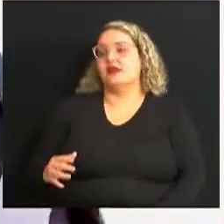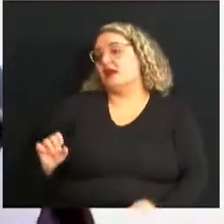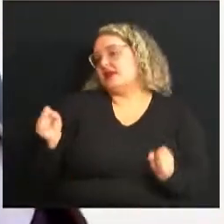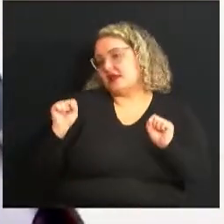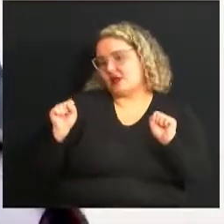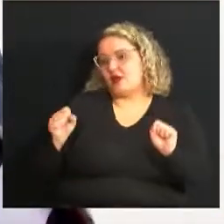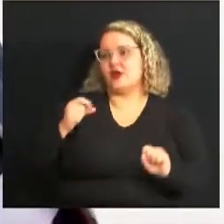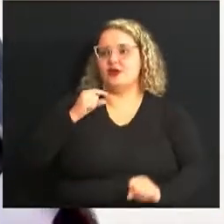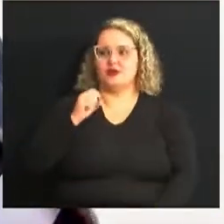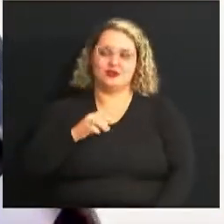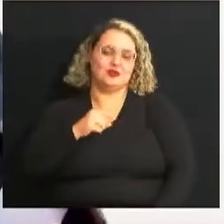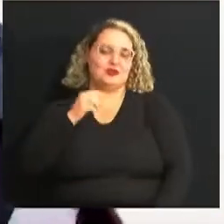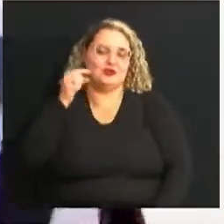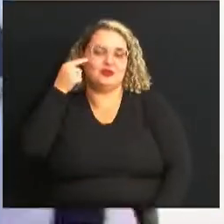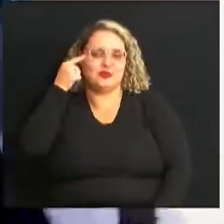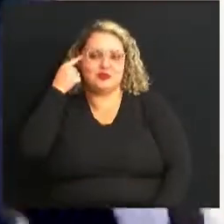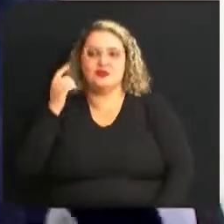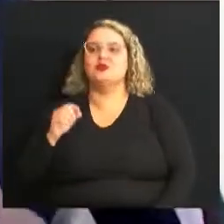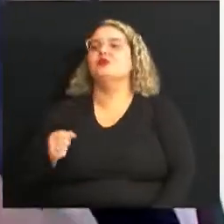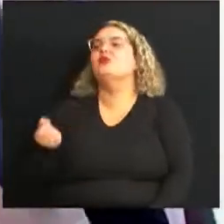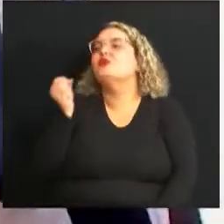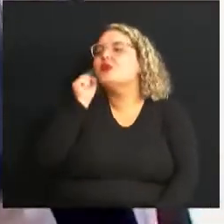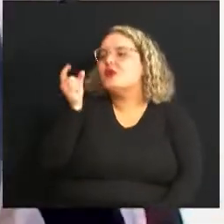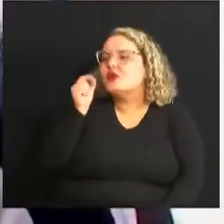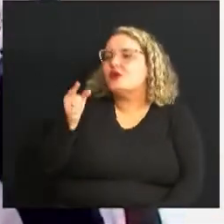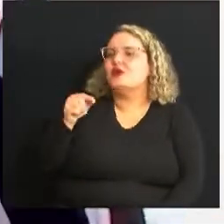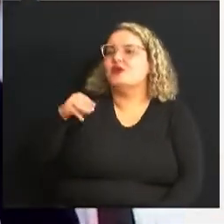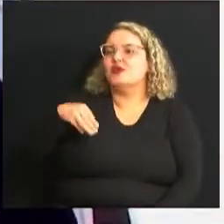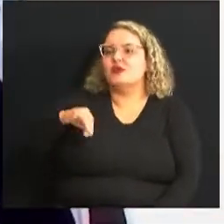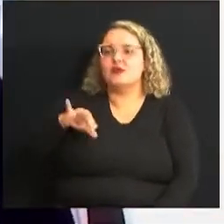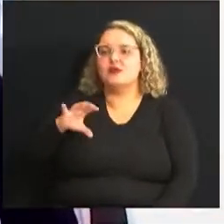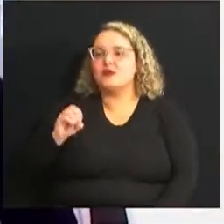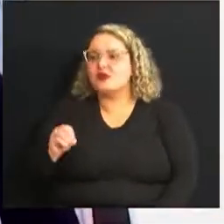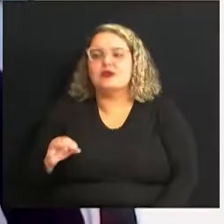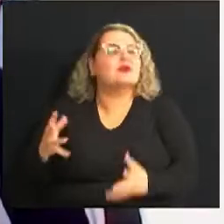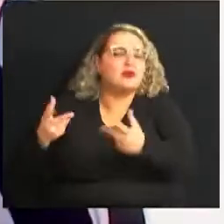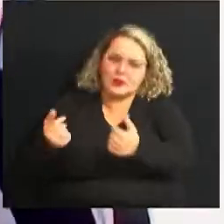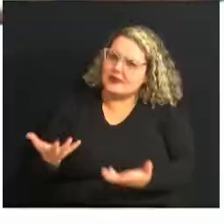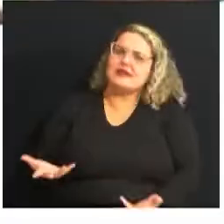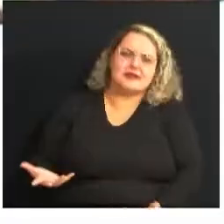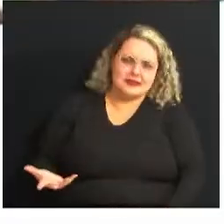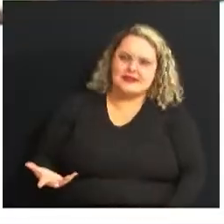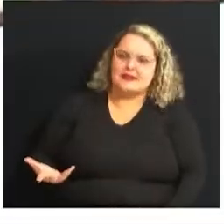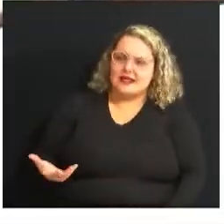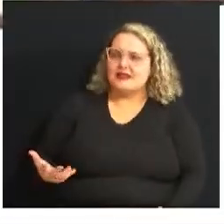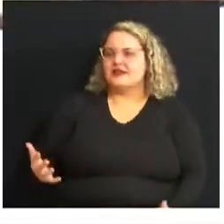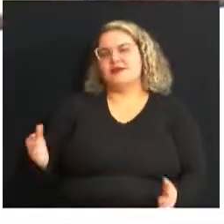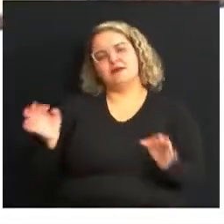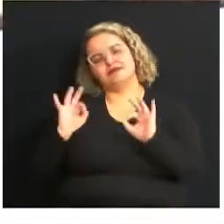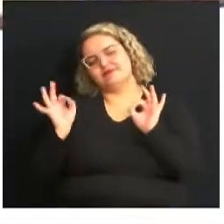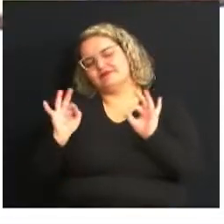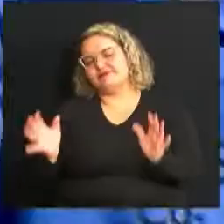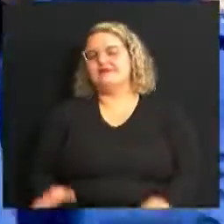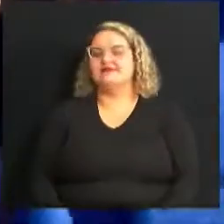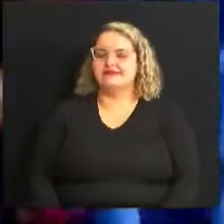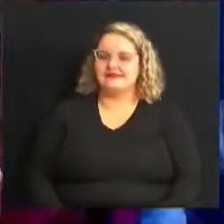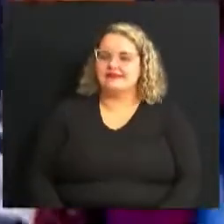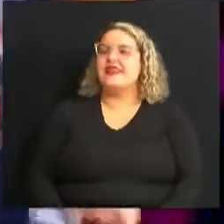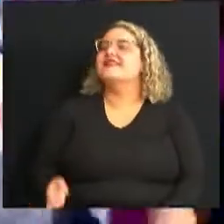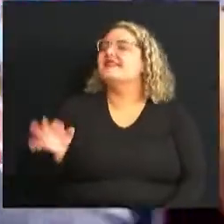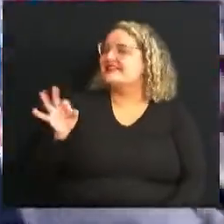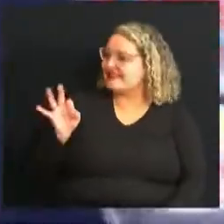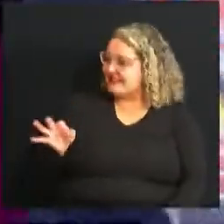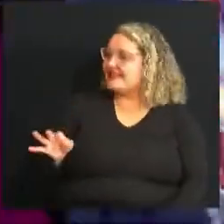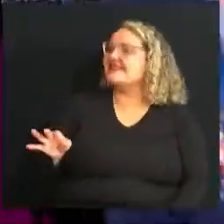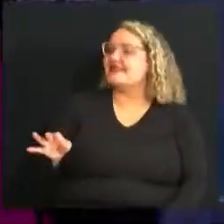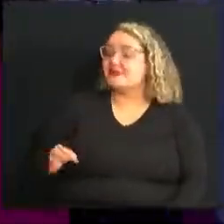Mas gostaram também do gatinho, do mico-leão, todas, na verdade, eles estão apreciando bem. É isso aí, com certeza essa foi uma